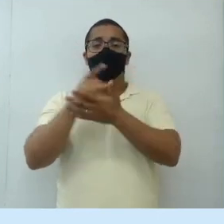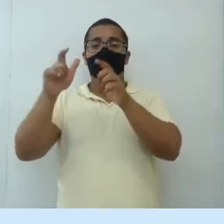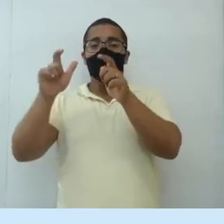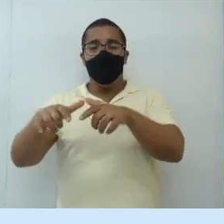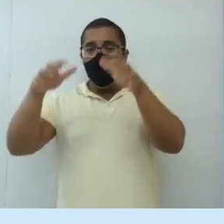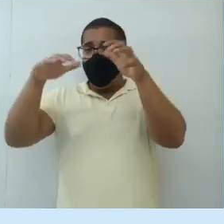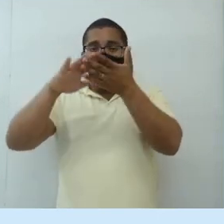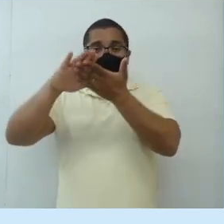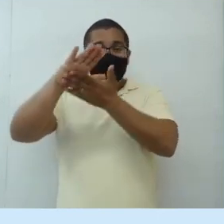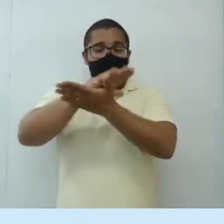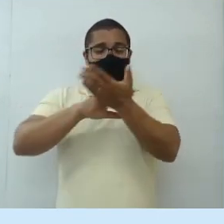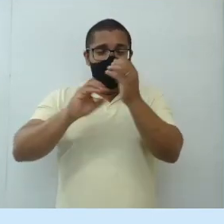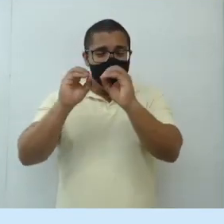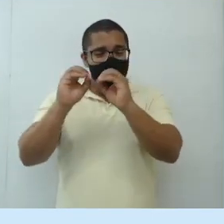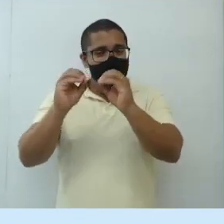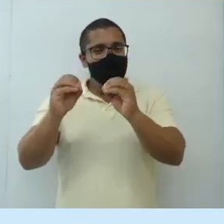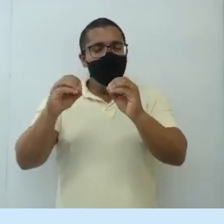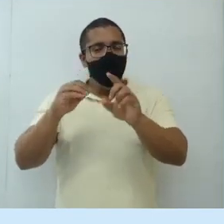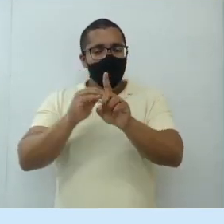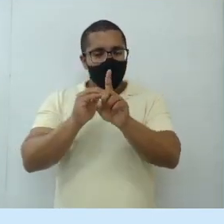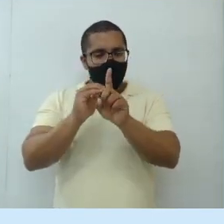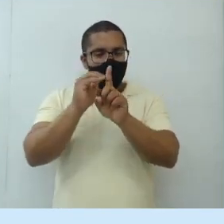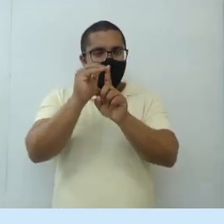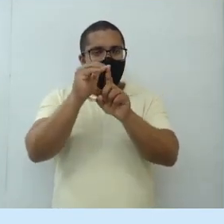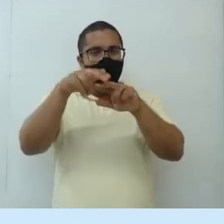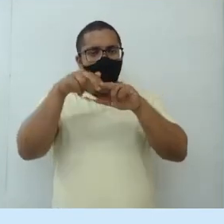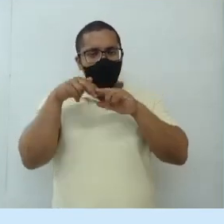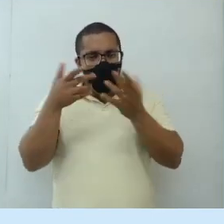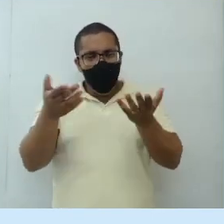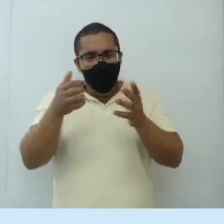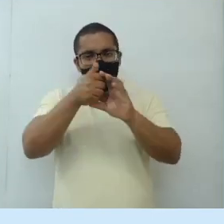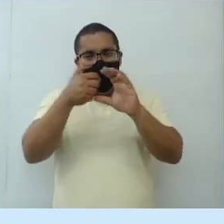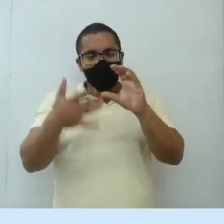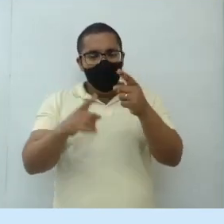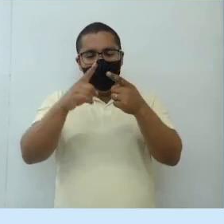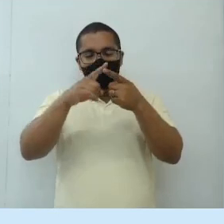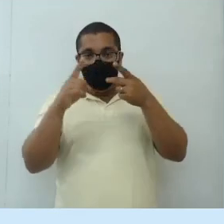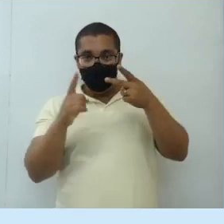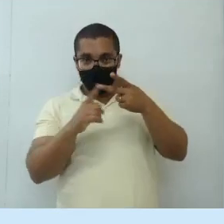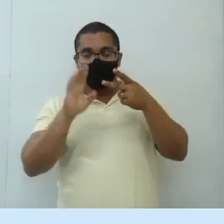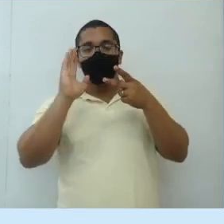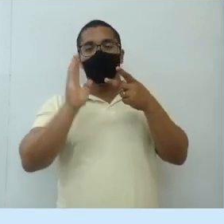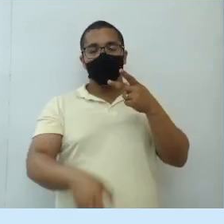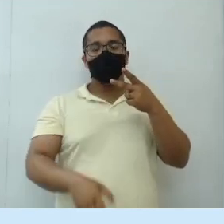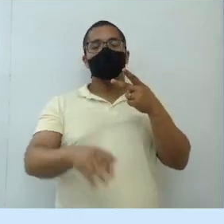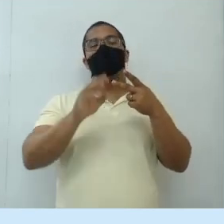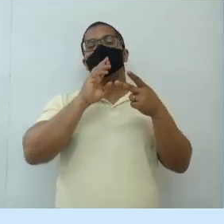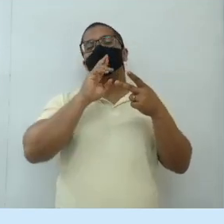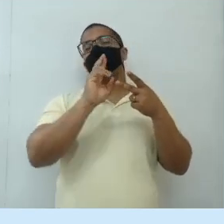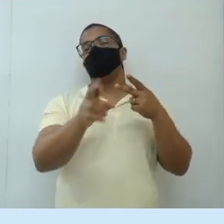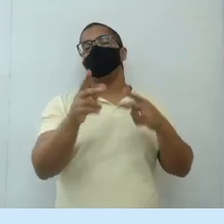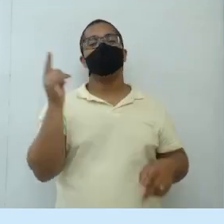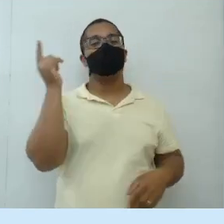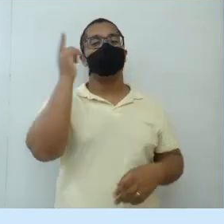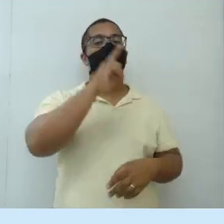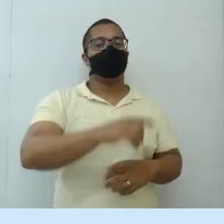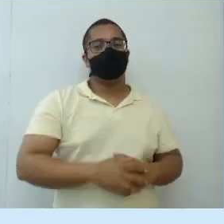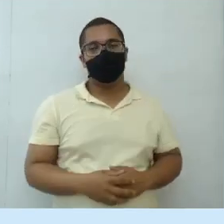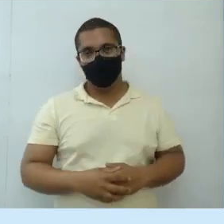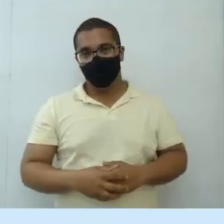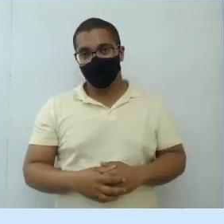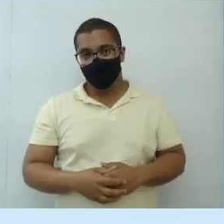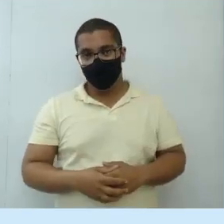as temperaturas são elevadas Então por essas duas características você já conseguirá matar essa questão na boa